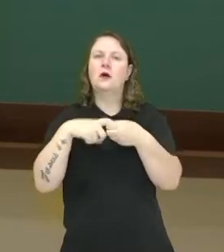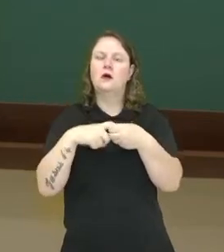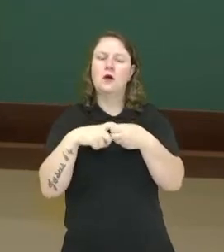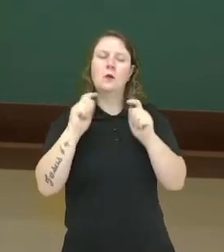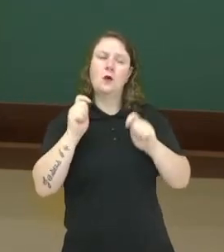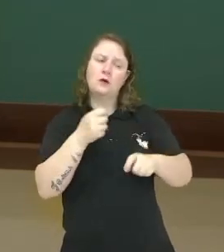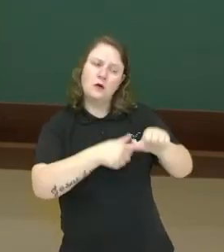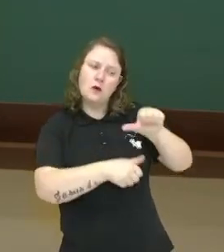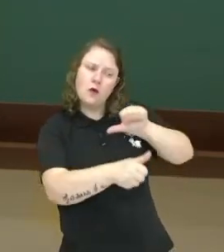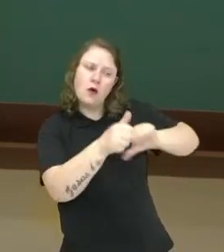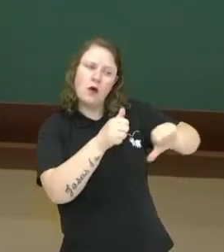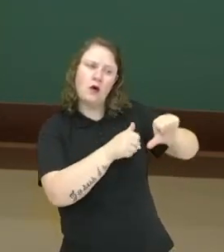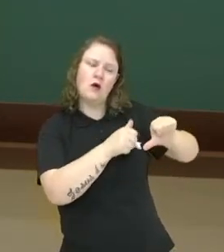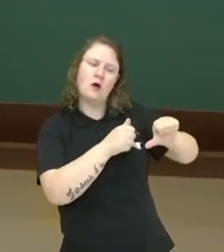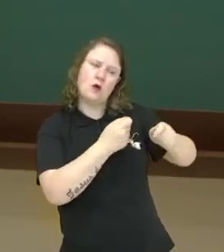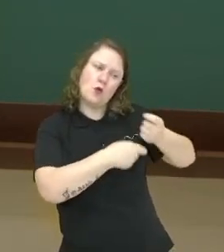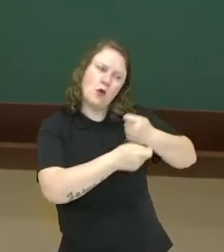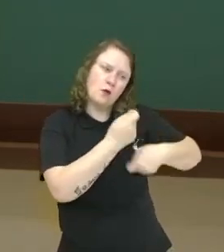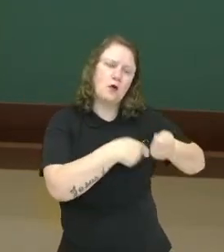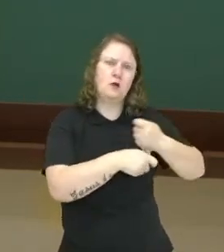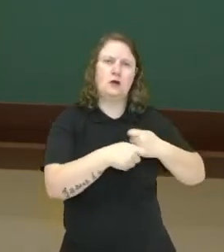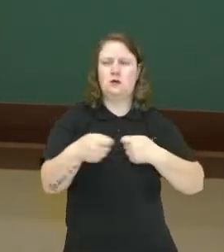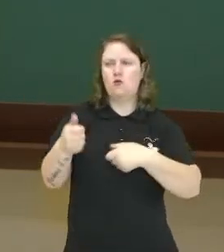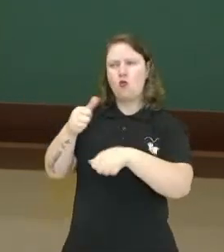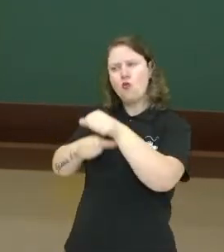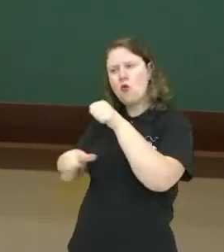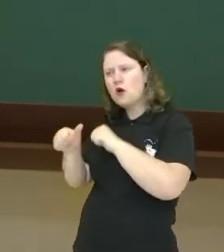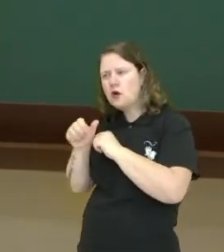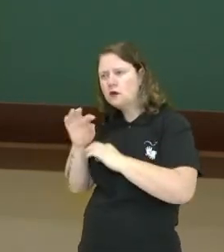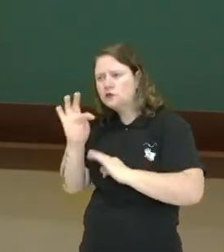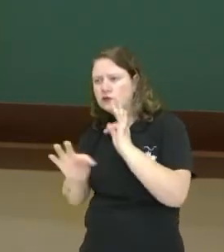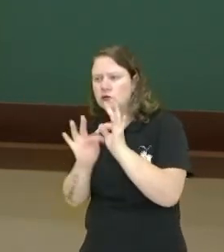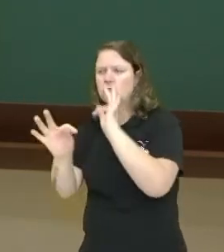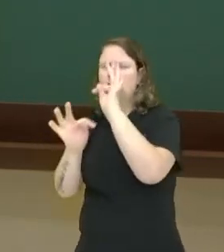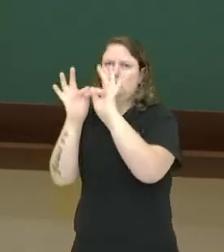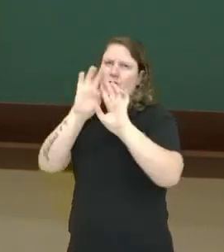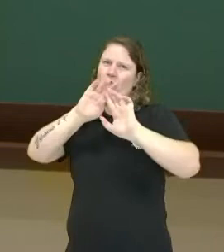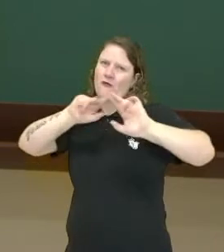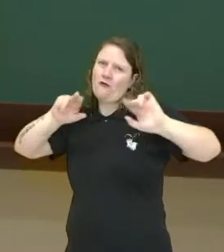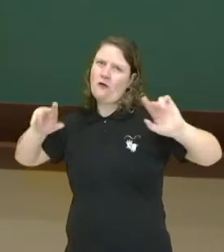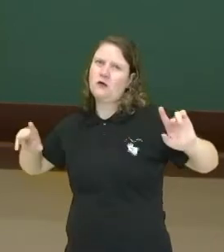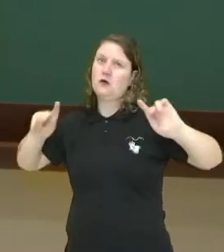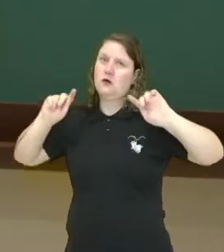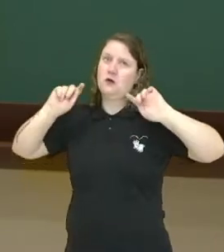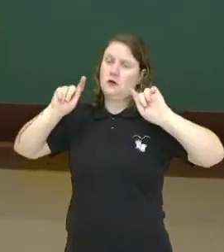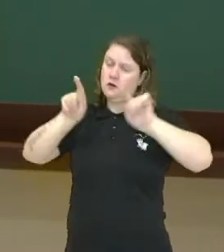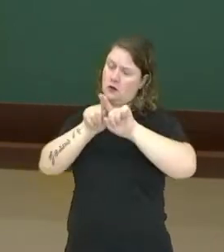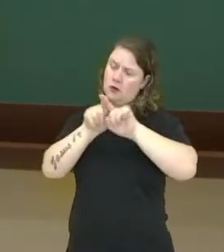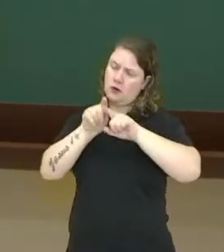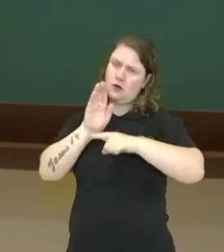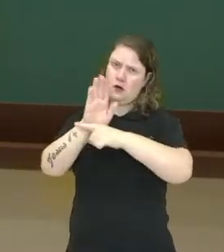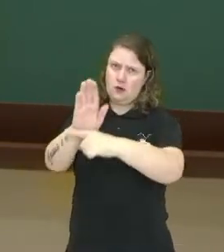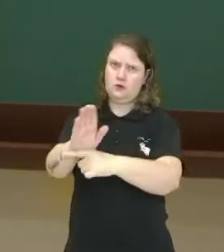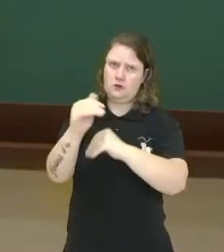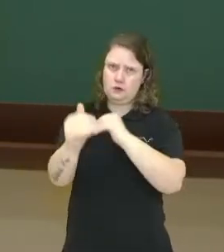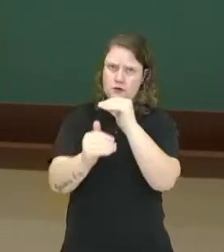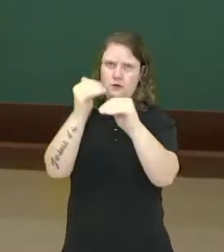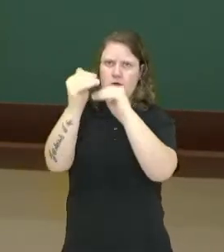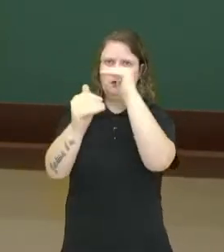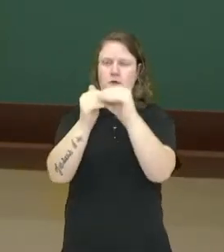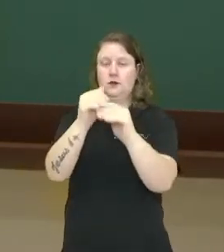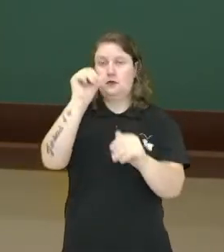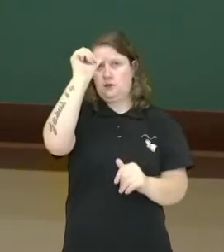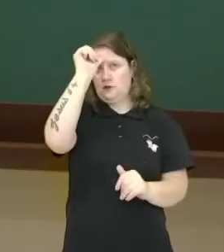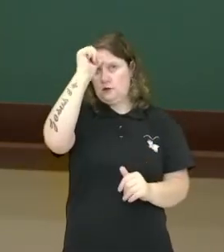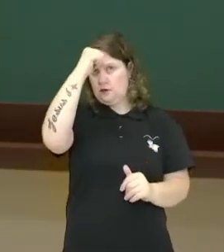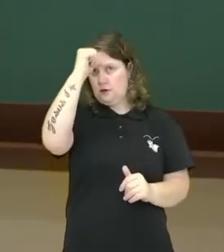econômicas, comerciais, trocas de tecnologia, tudo isso vai favorecer esse desenvolvimento, né? E a Índia